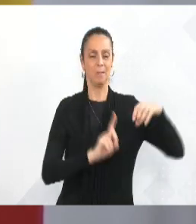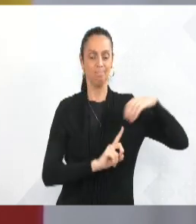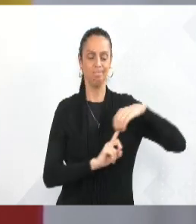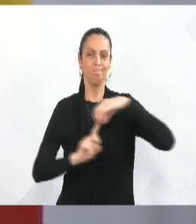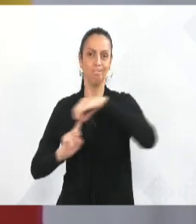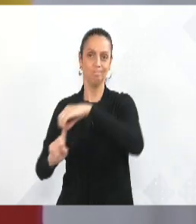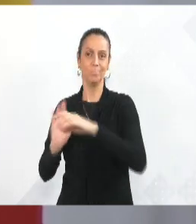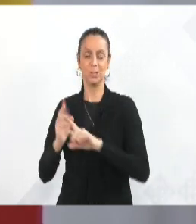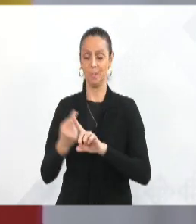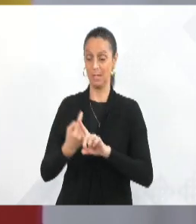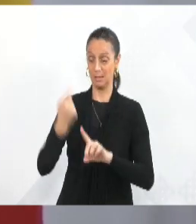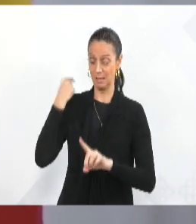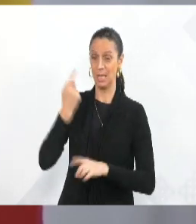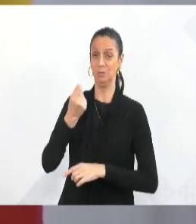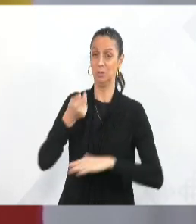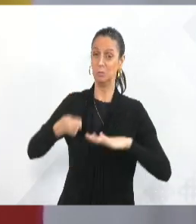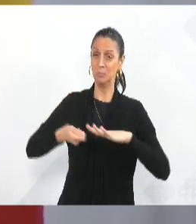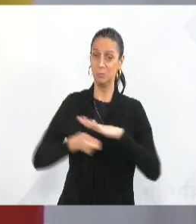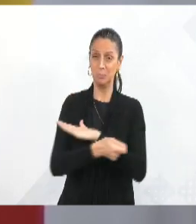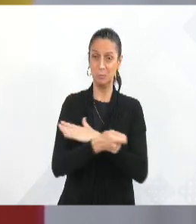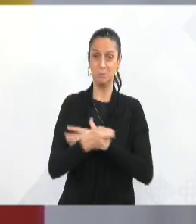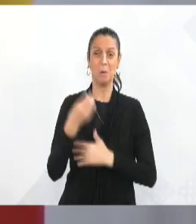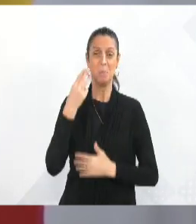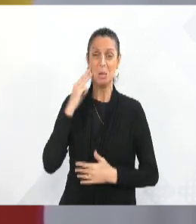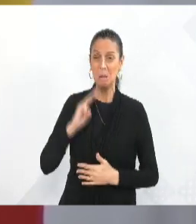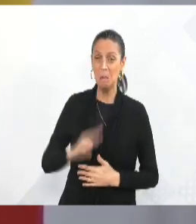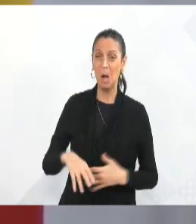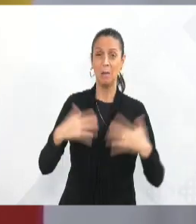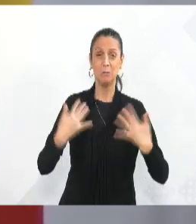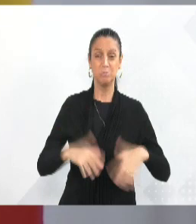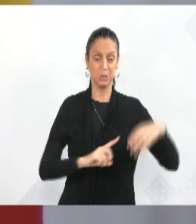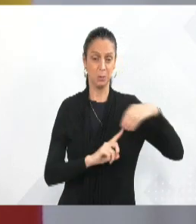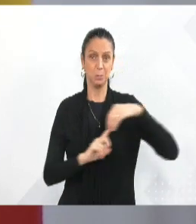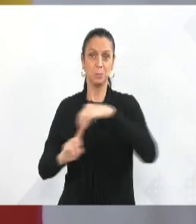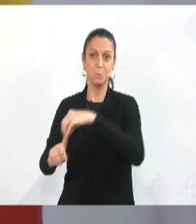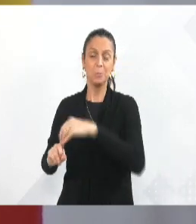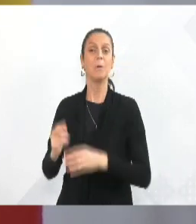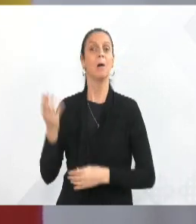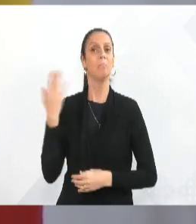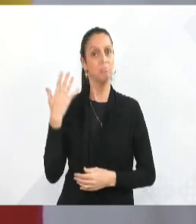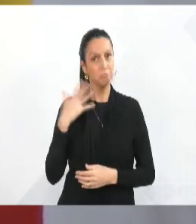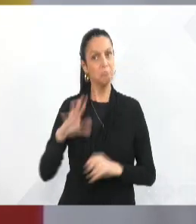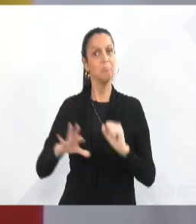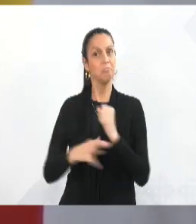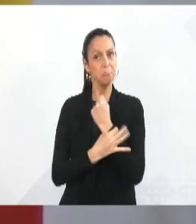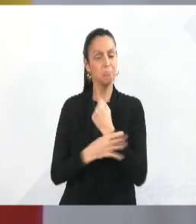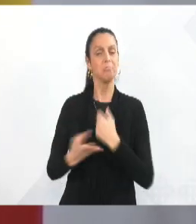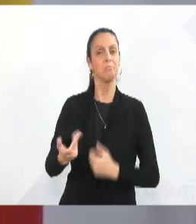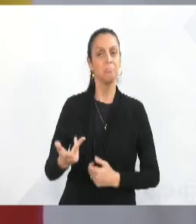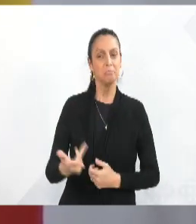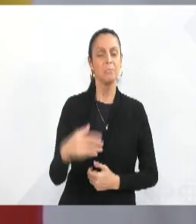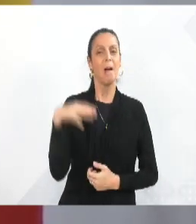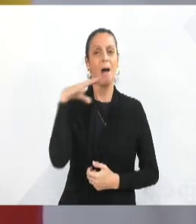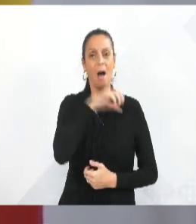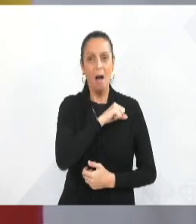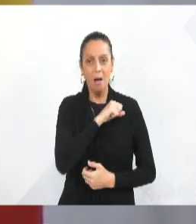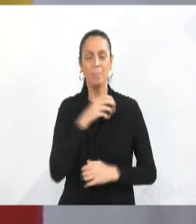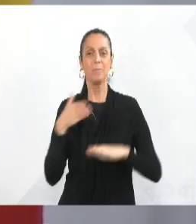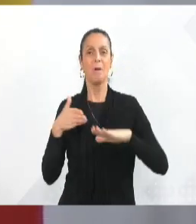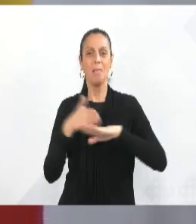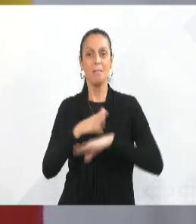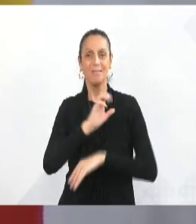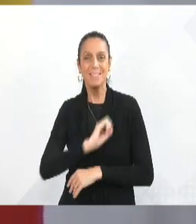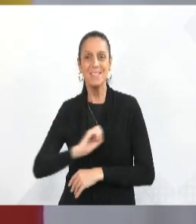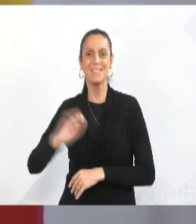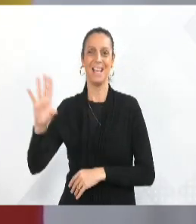que foi feito em Blumenau em gestões passadas para que a gente tivesse a oportunidade de garantir essa agilidade no embarque das pessoas, e não sei por